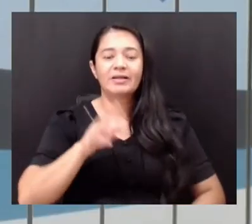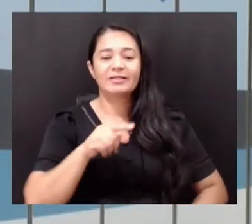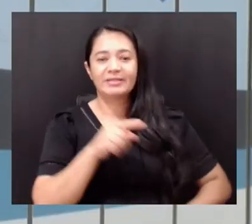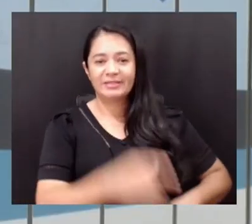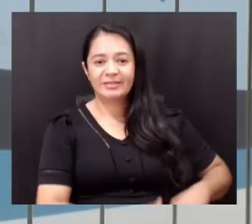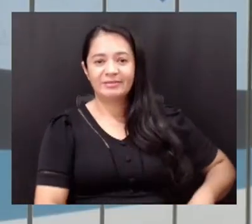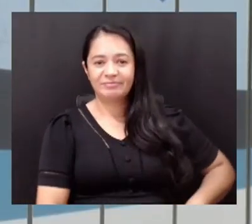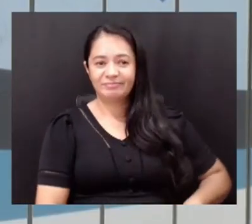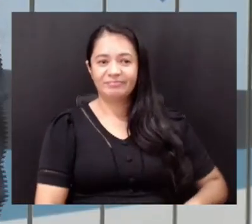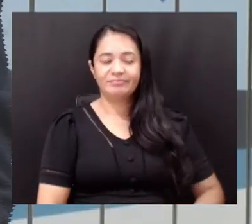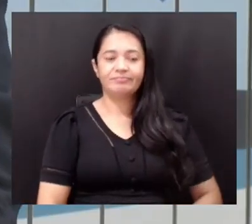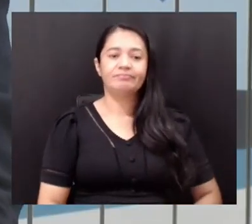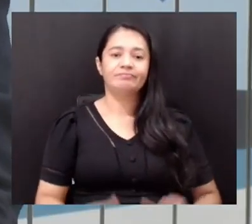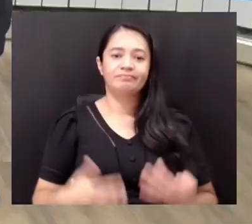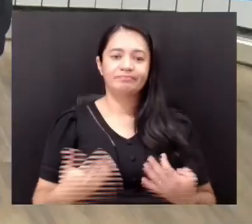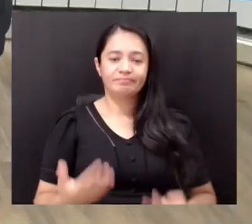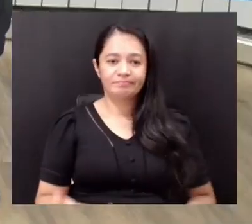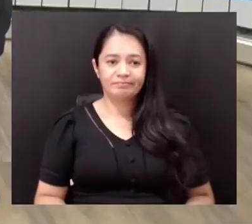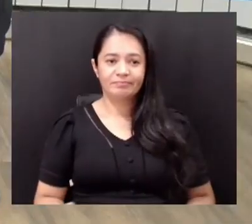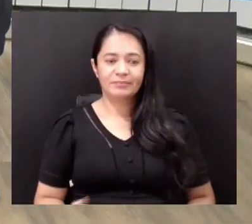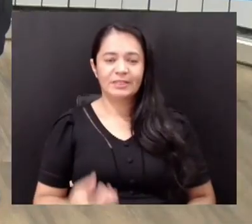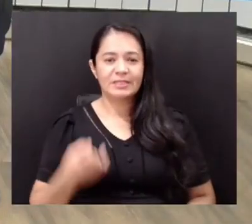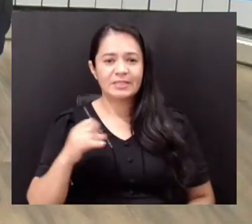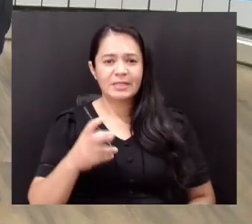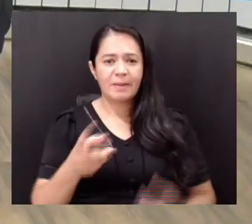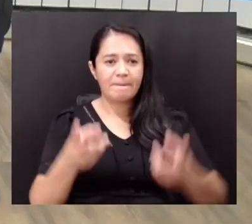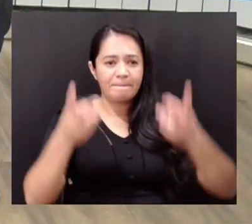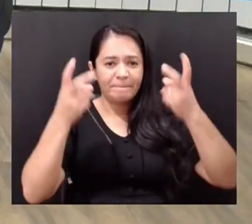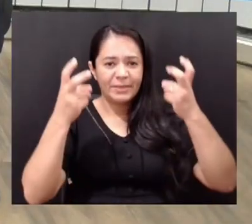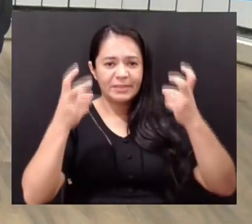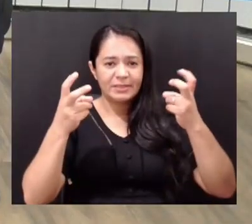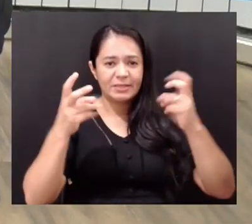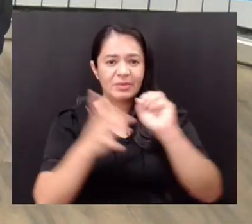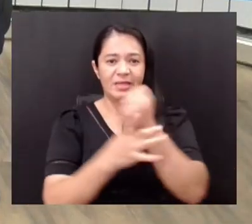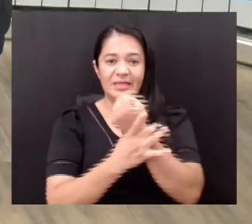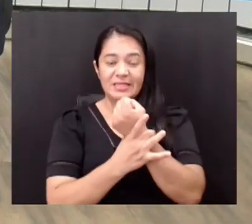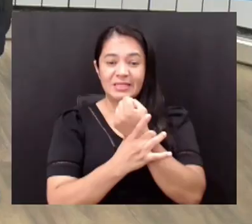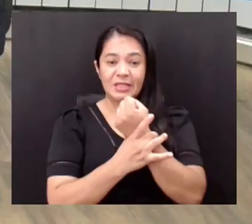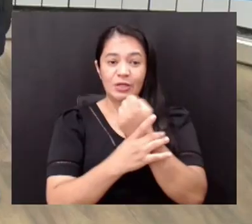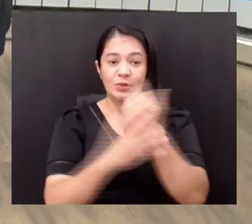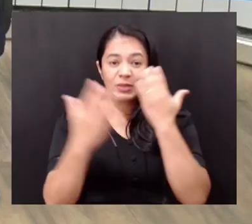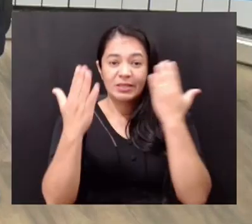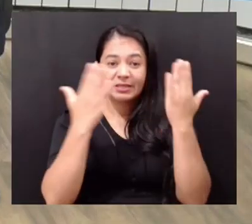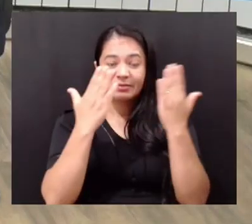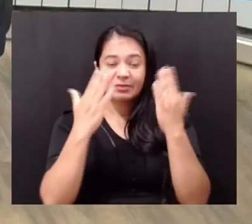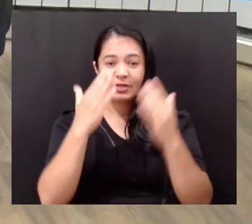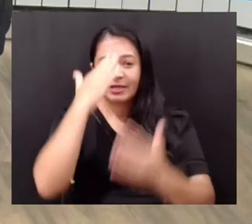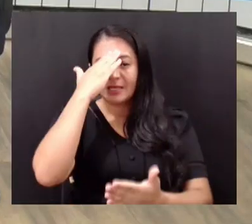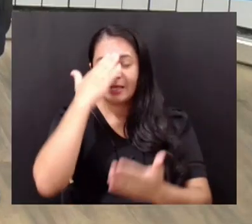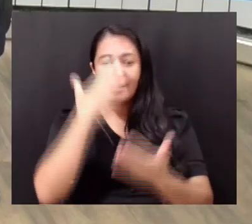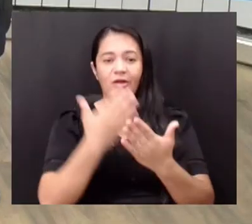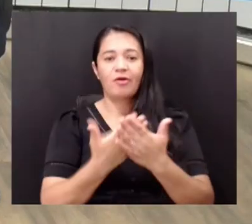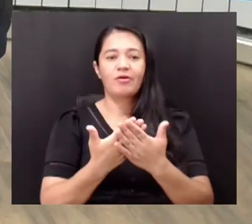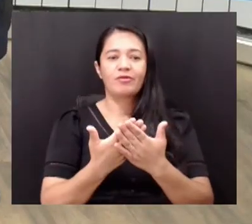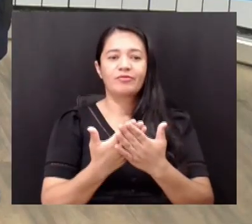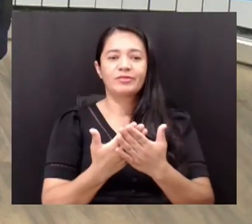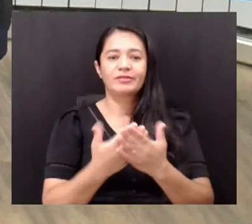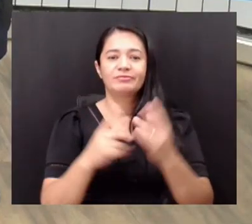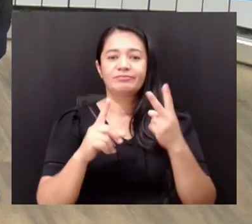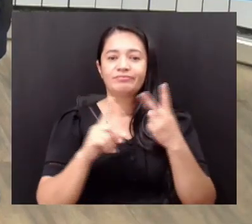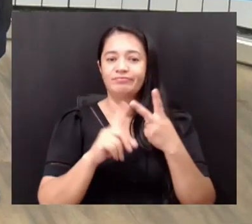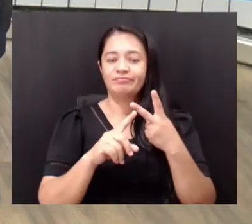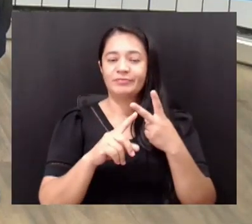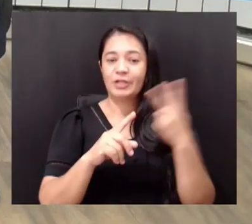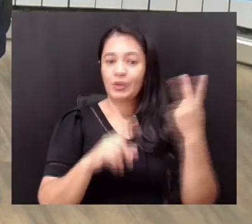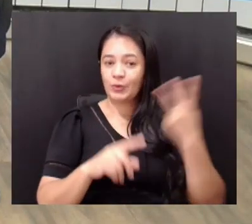Então, se percebeu que a segurança psicológica e a confiança, que foi a segunda ponto que a pesquisa